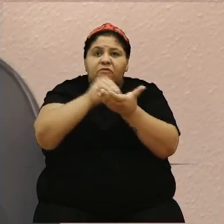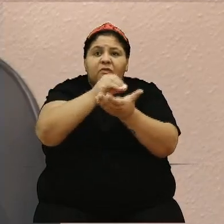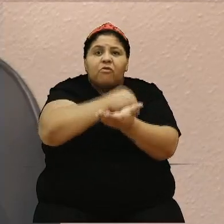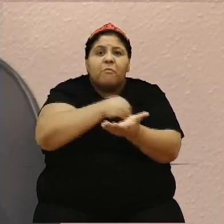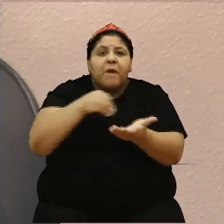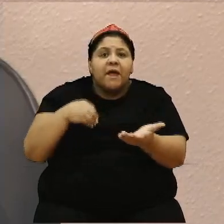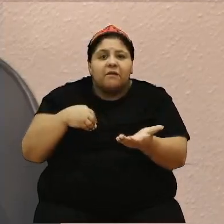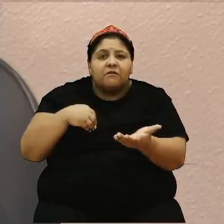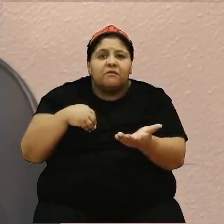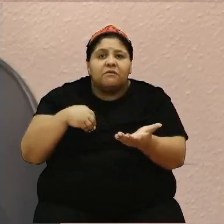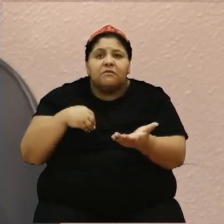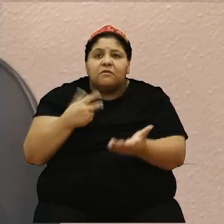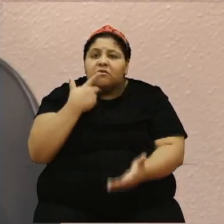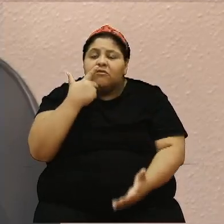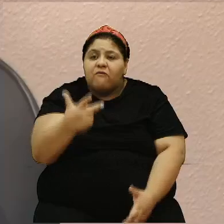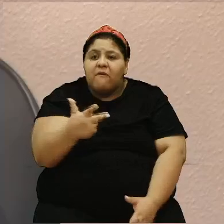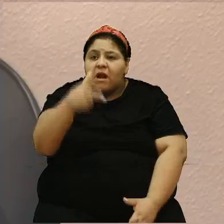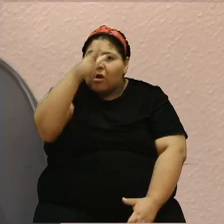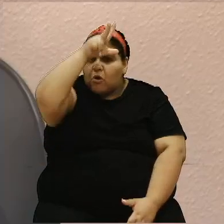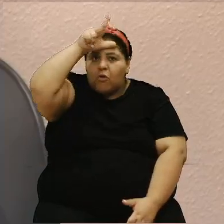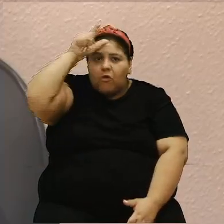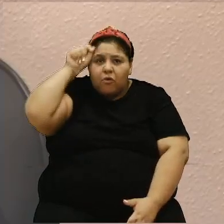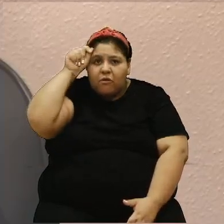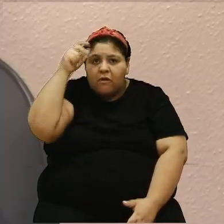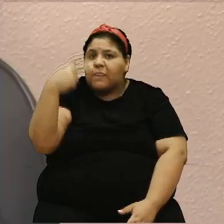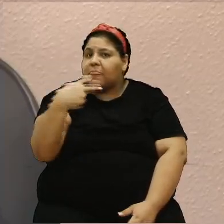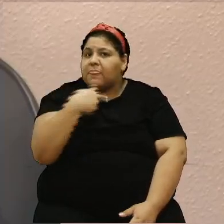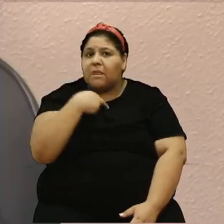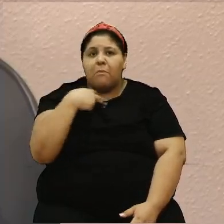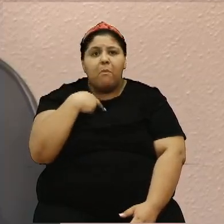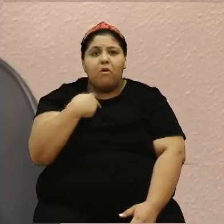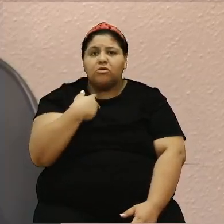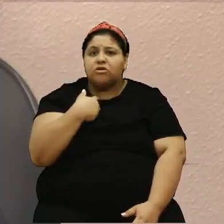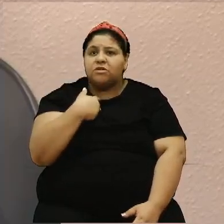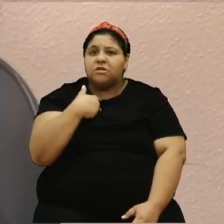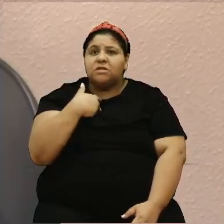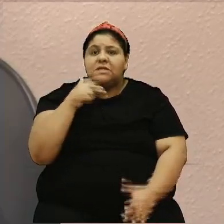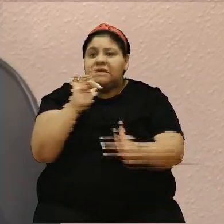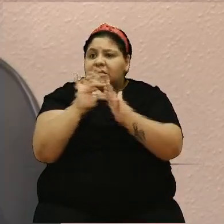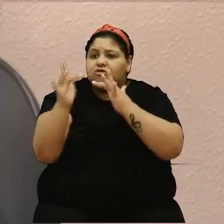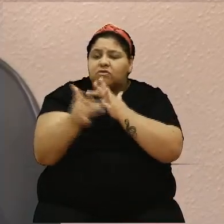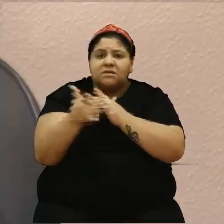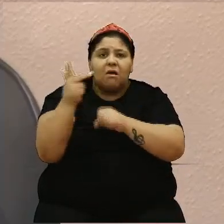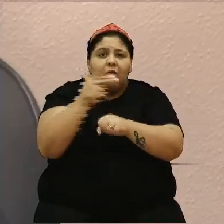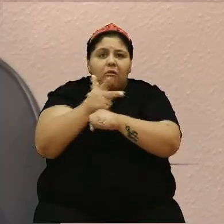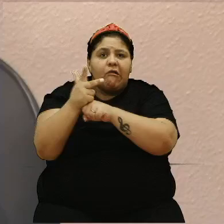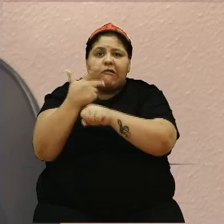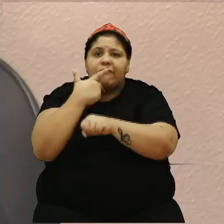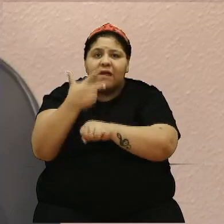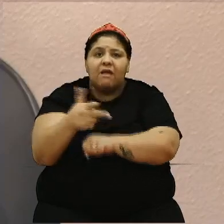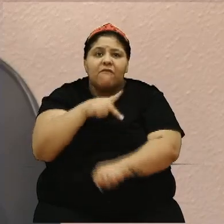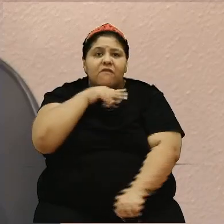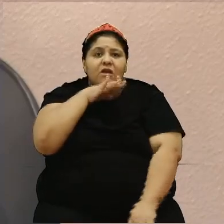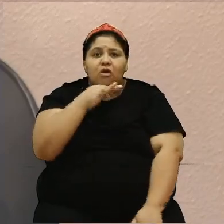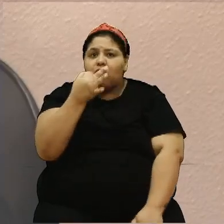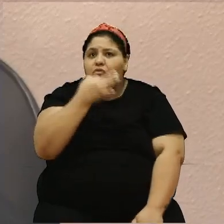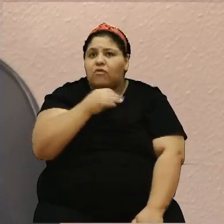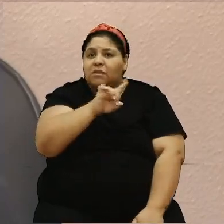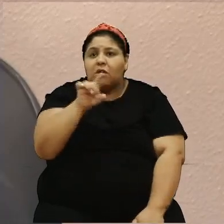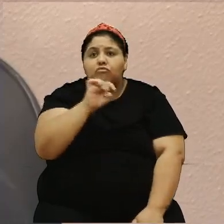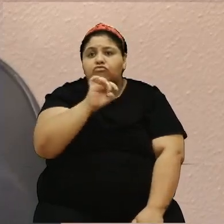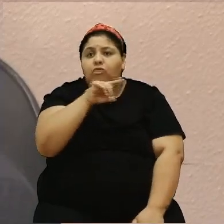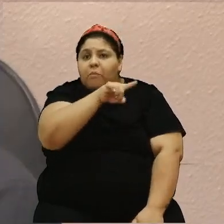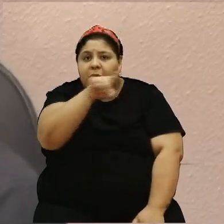médicos. Falem com o prefeito. Não pode vir a público falar isso. Fica ruim para a nossa cidade. Não só para